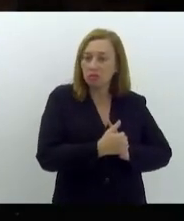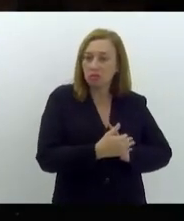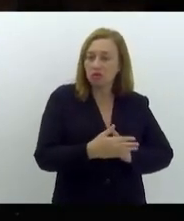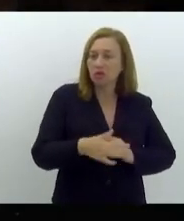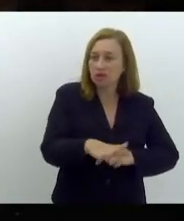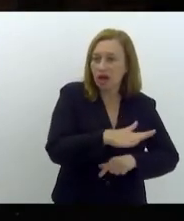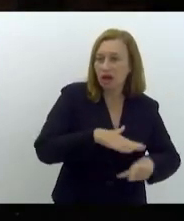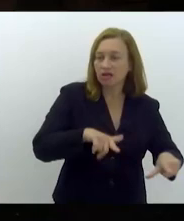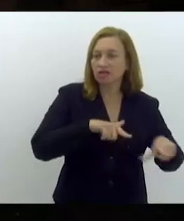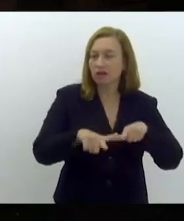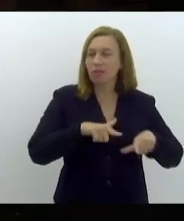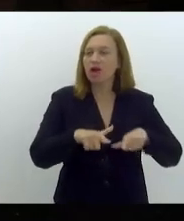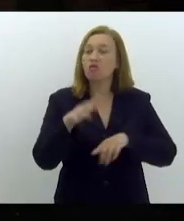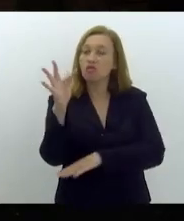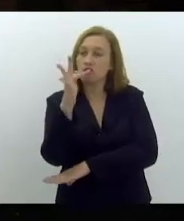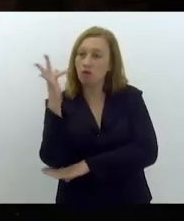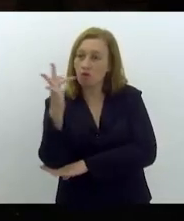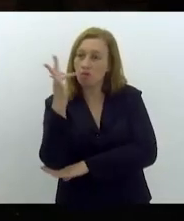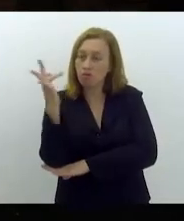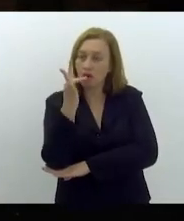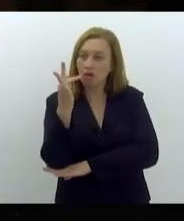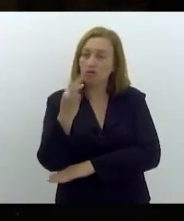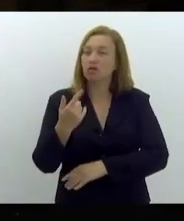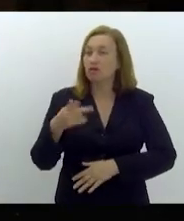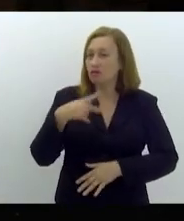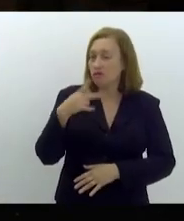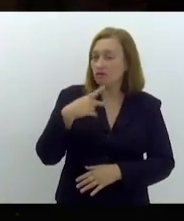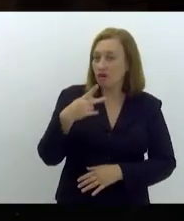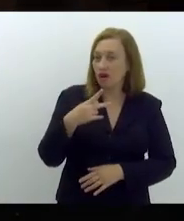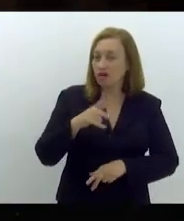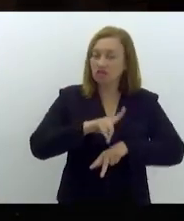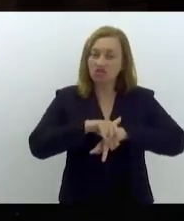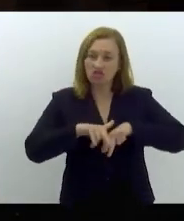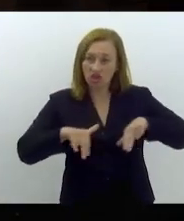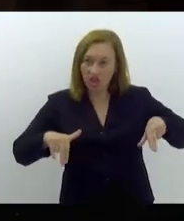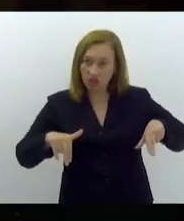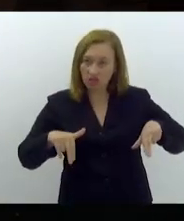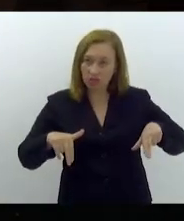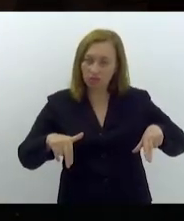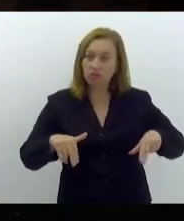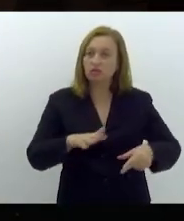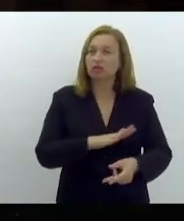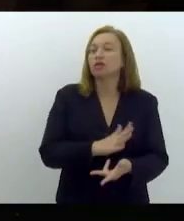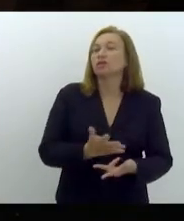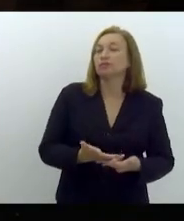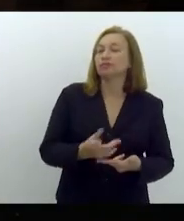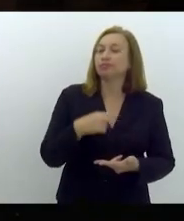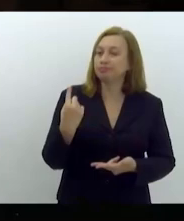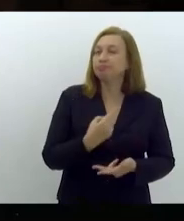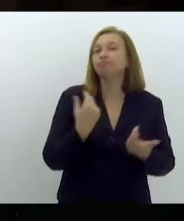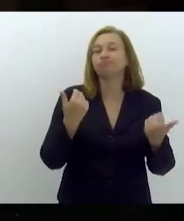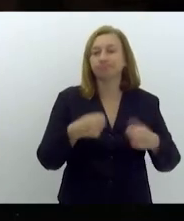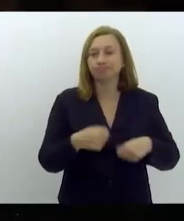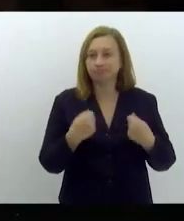formal está E aí faço um recorte de gênero e Raça em que nós precisamos observar